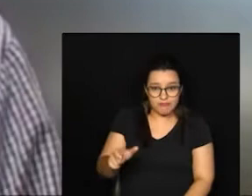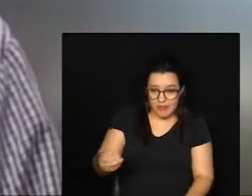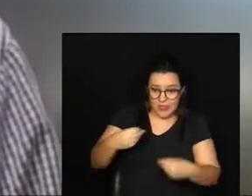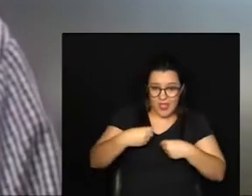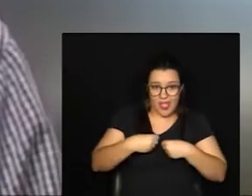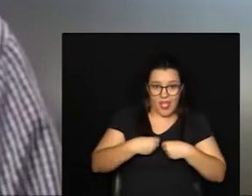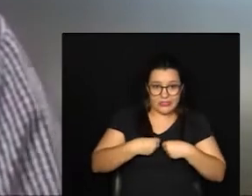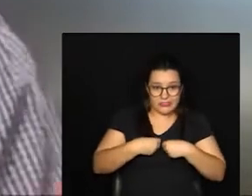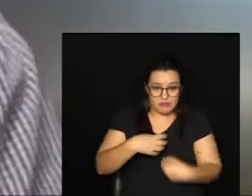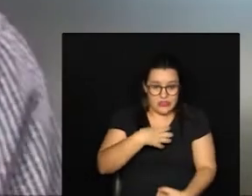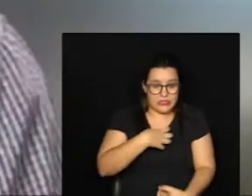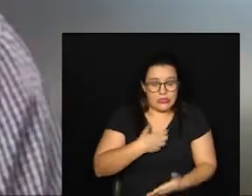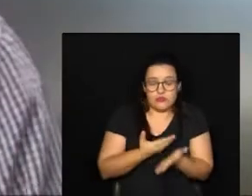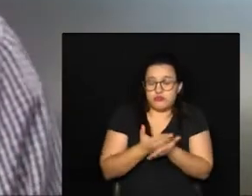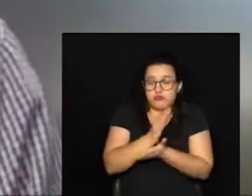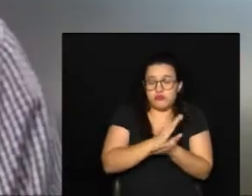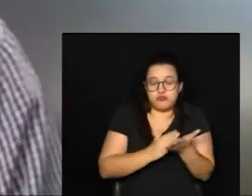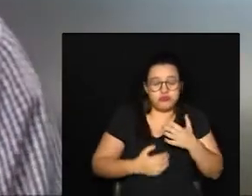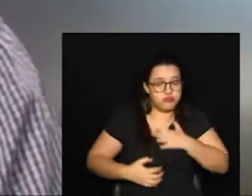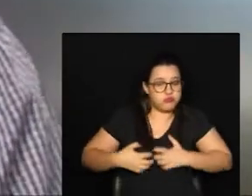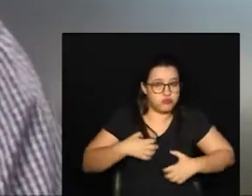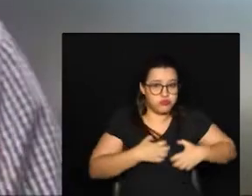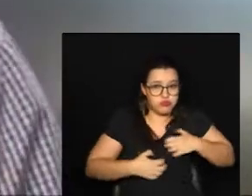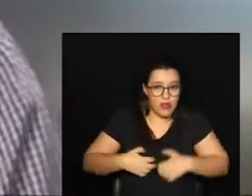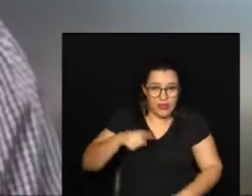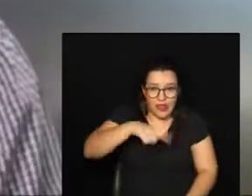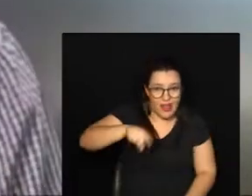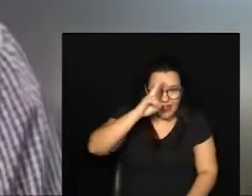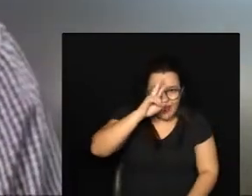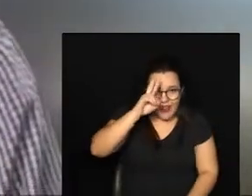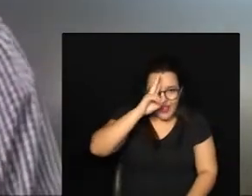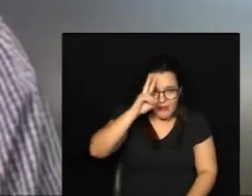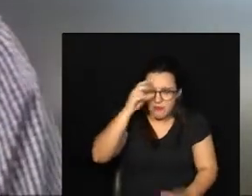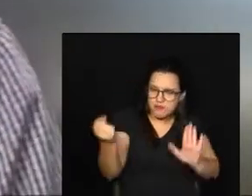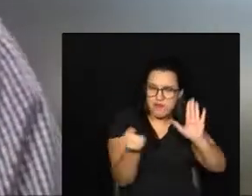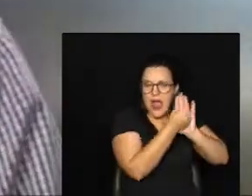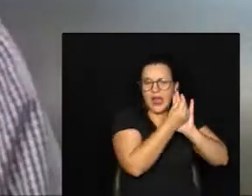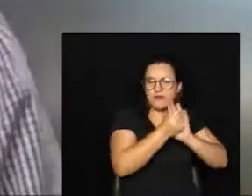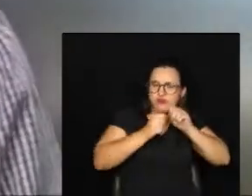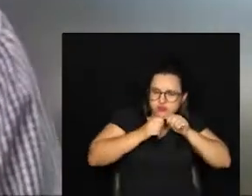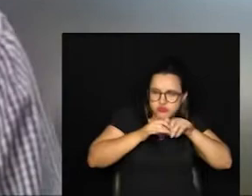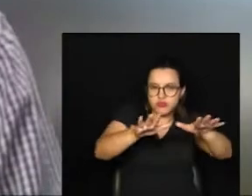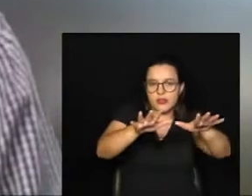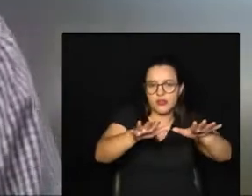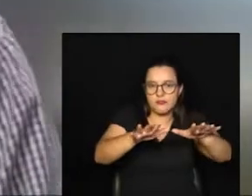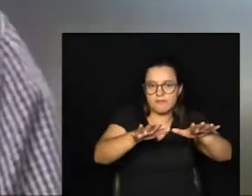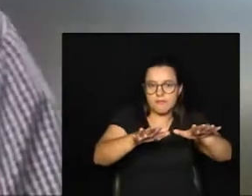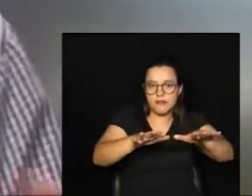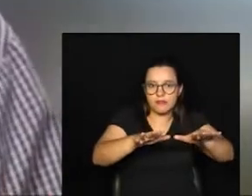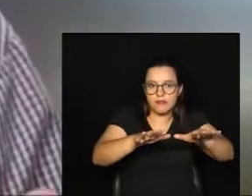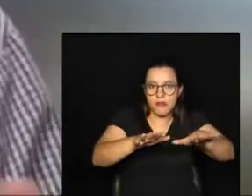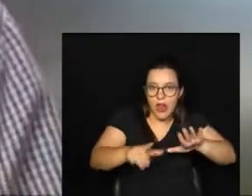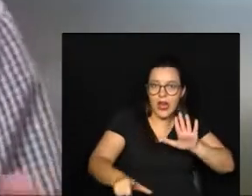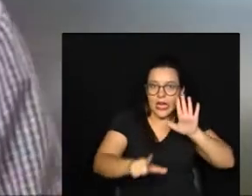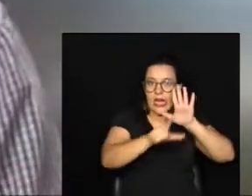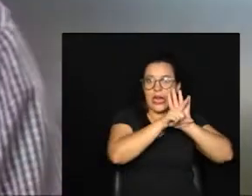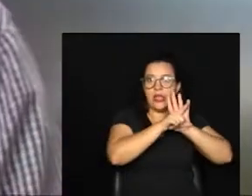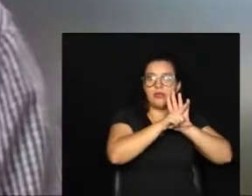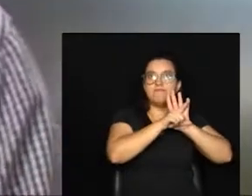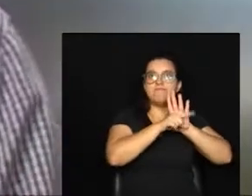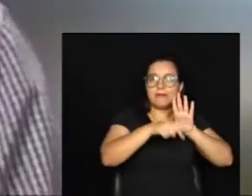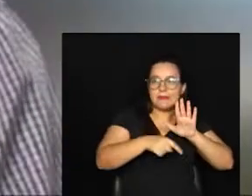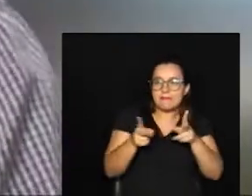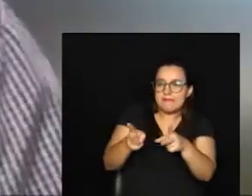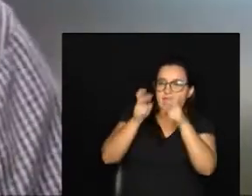desconforto na sociedade, e esse caso é um caso emblemático, que ganhou grande repercussão, o nosso legislador automaticamente, para tentar